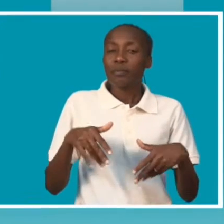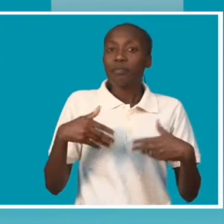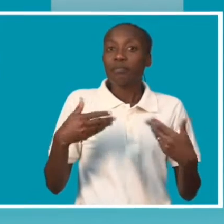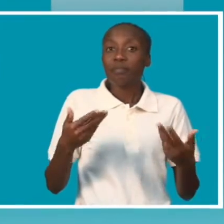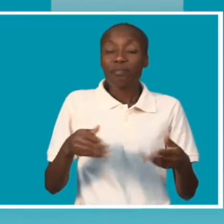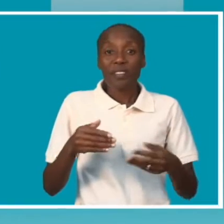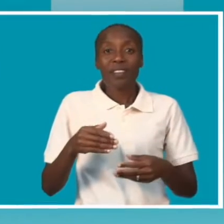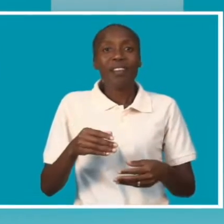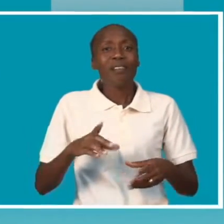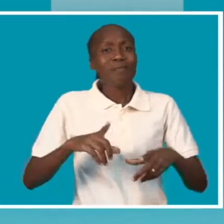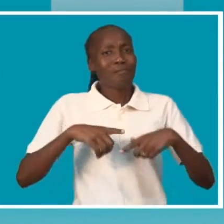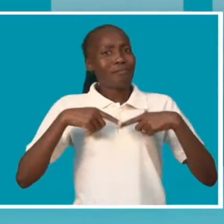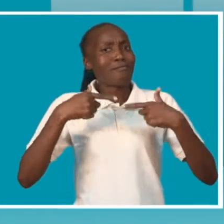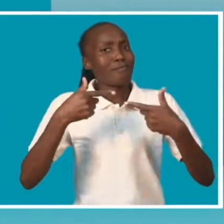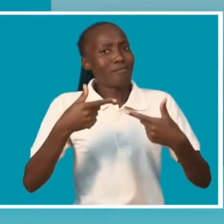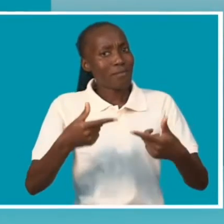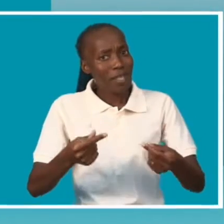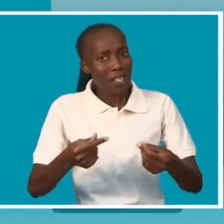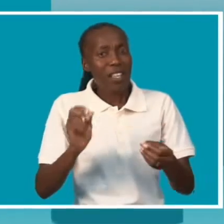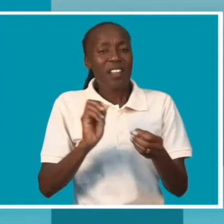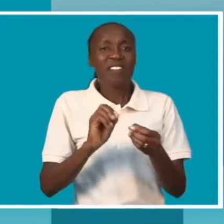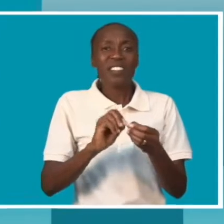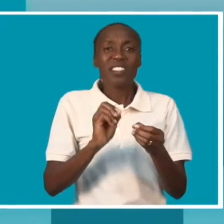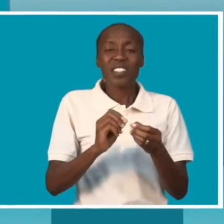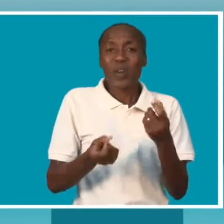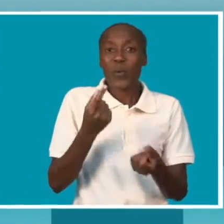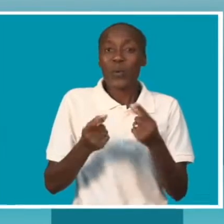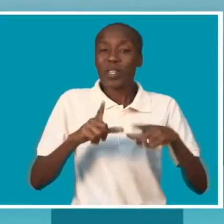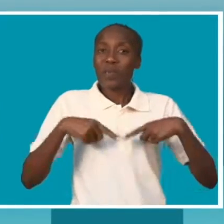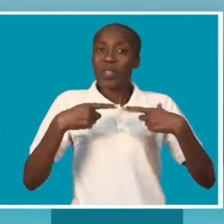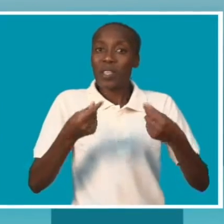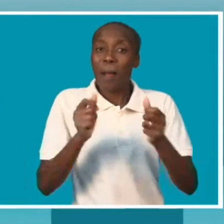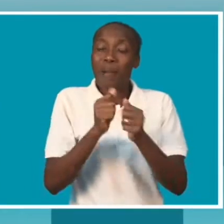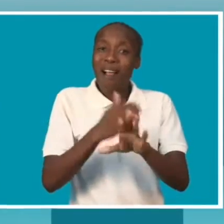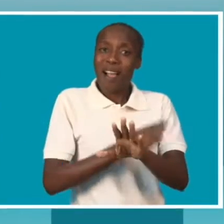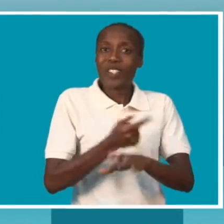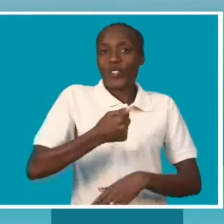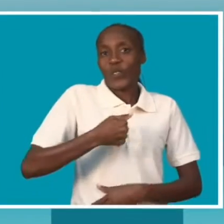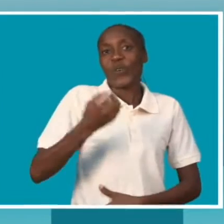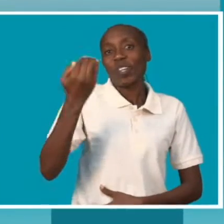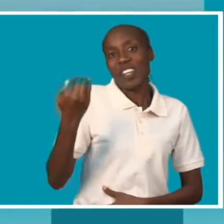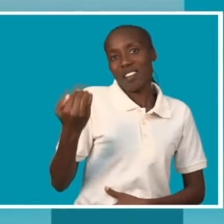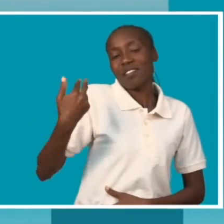É interessante. Então eu fazia coisa interessante, mas era criança naquele tempo.